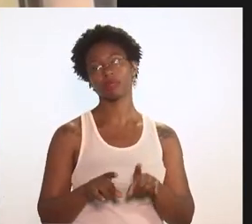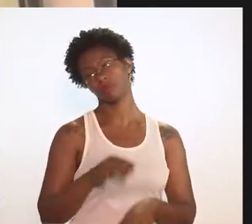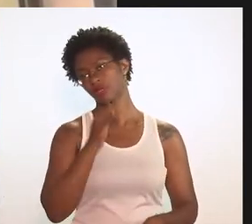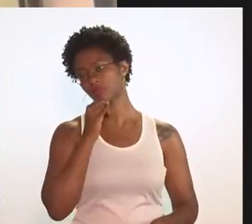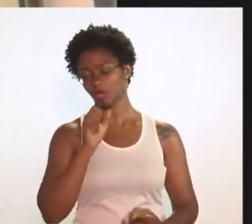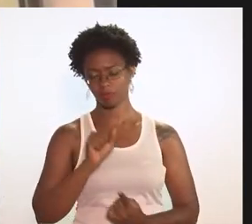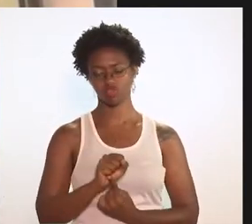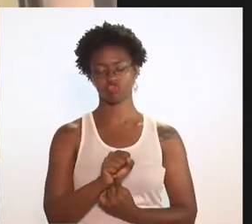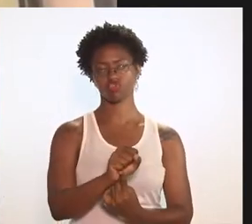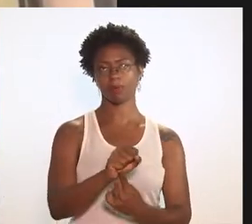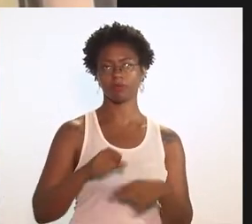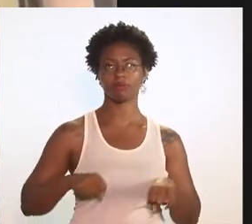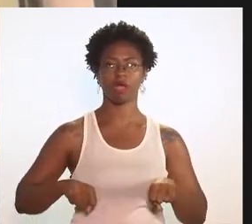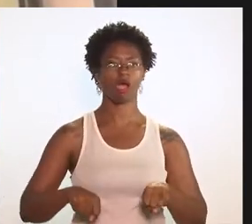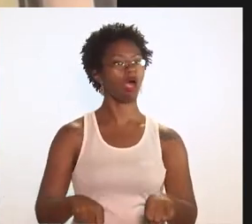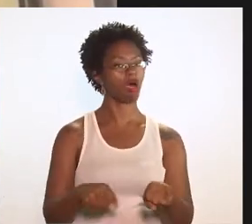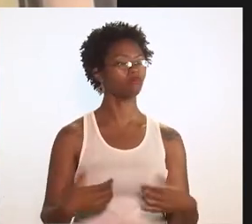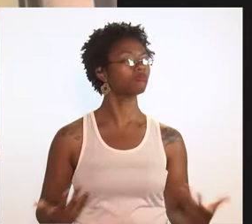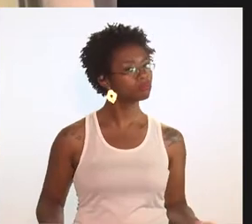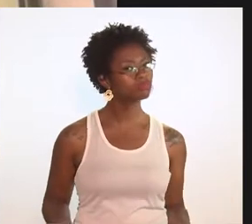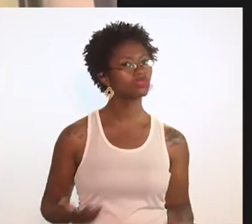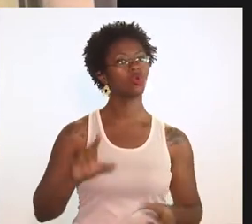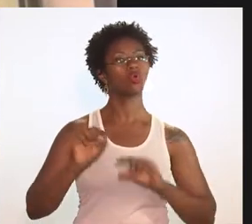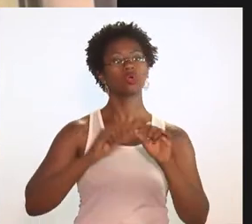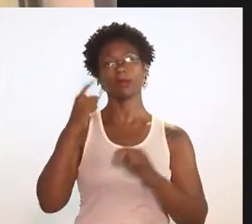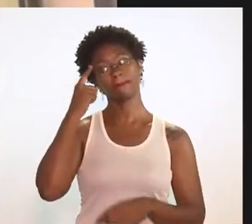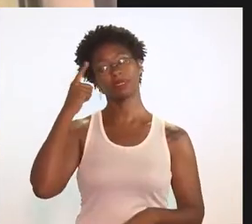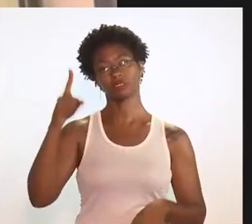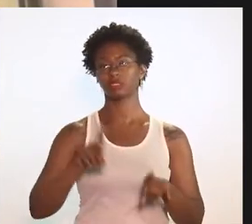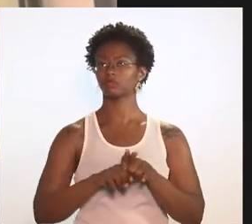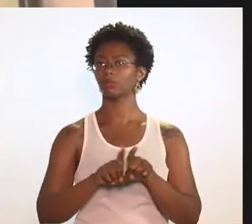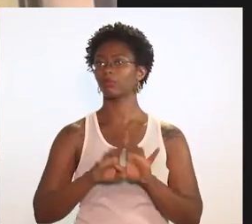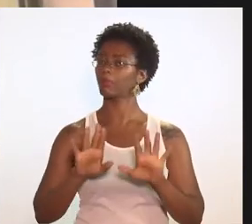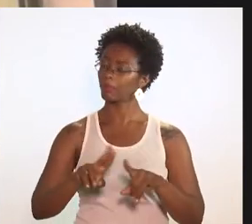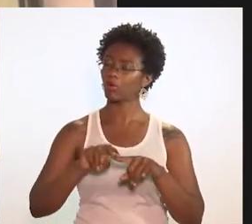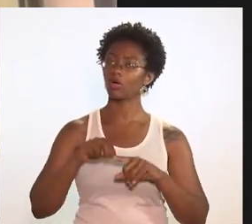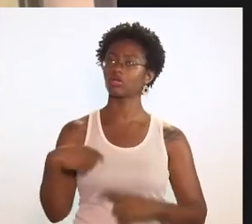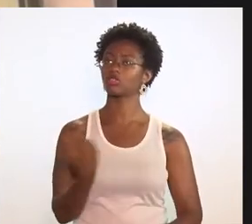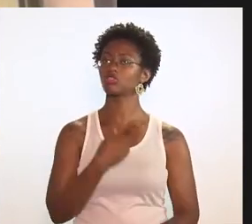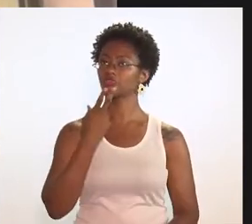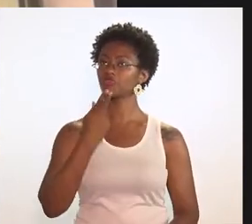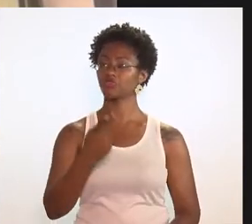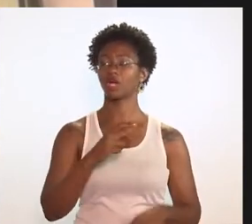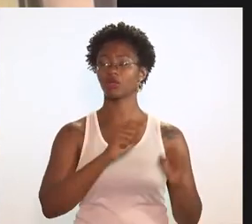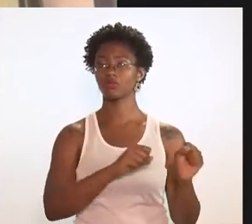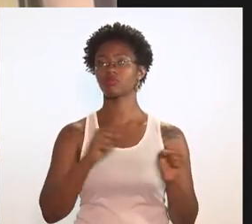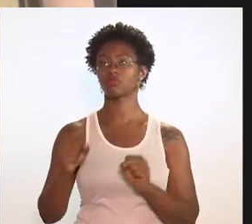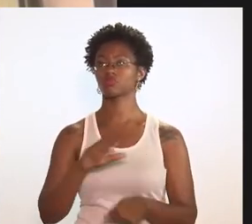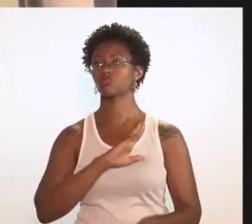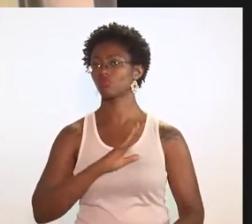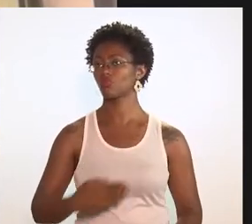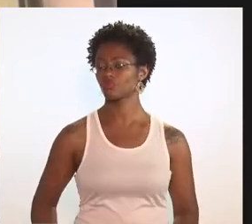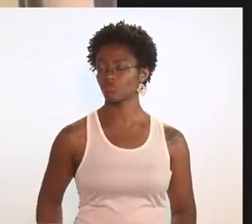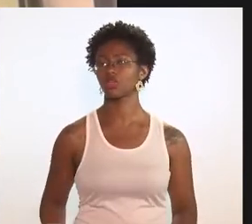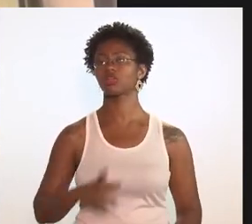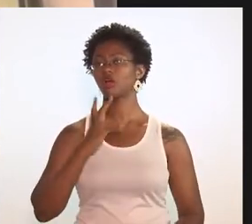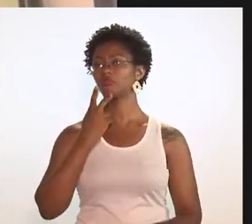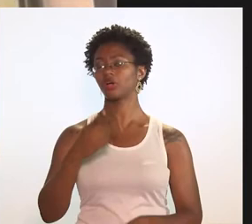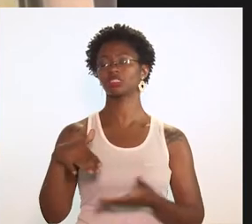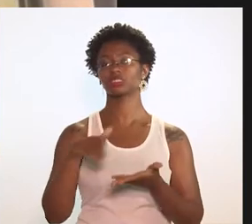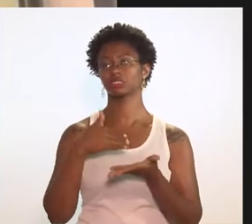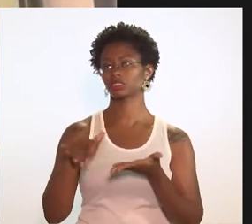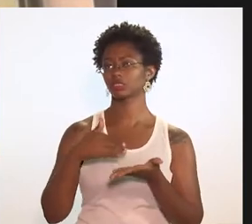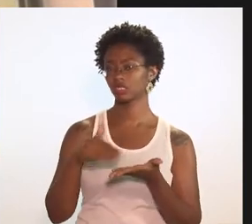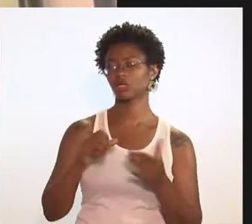dos supermercados. E aí, o que a gente também está pensando aqui? Porque, assim, quando a gente fala do poder estatal, e aí a gente fala